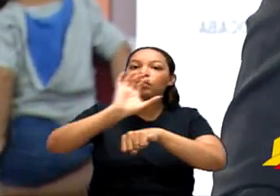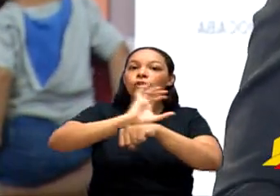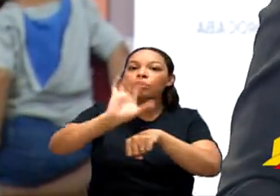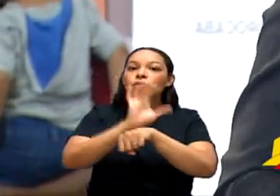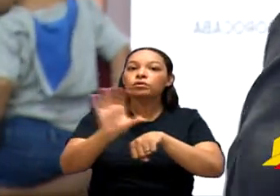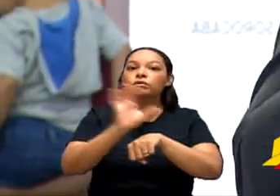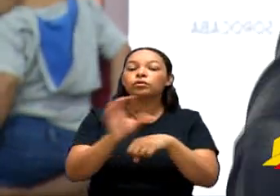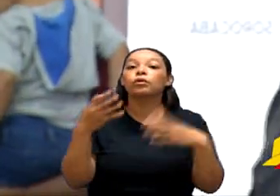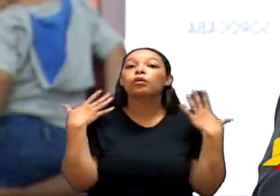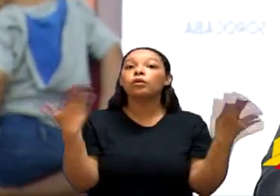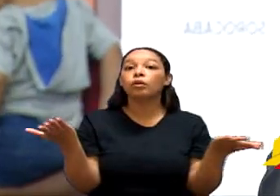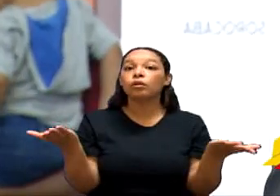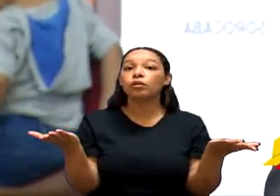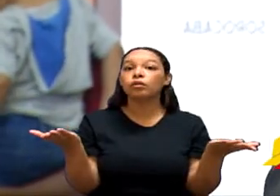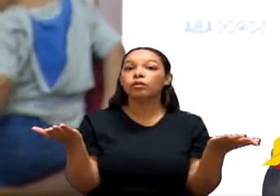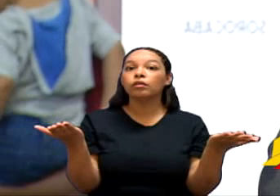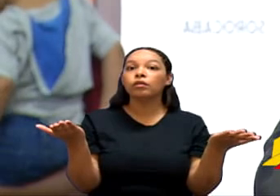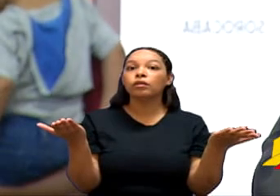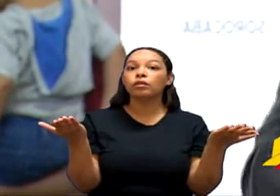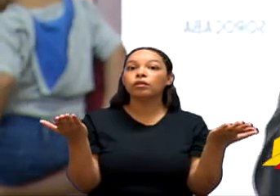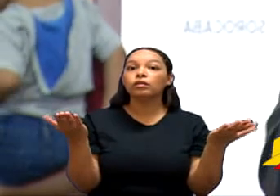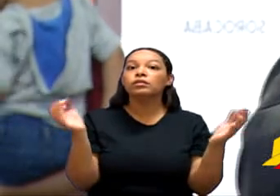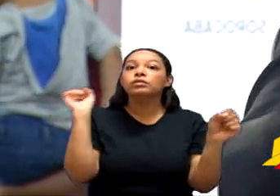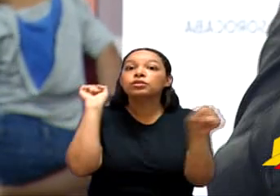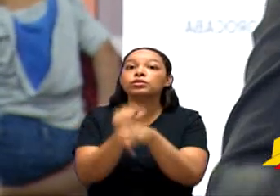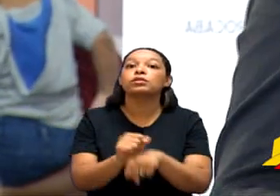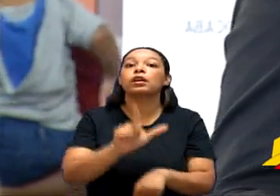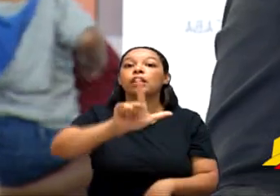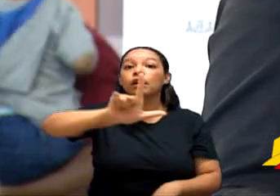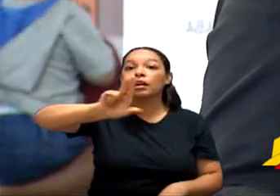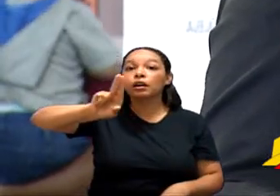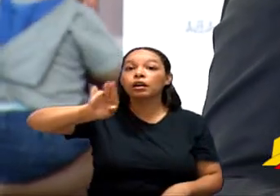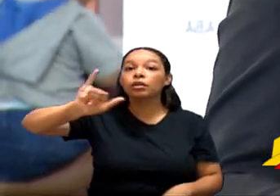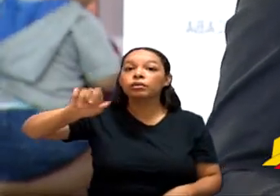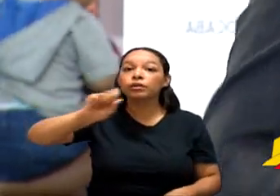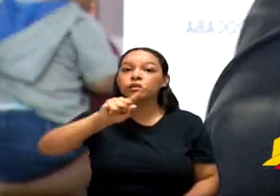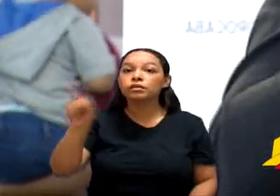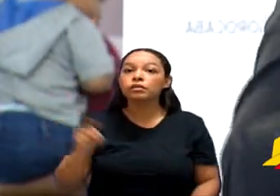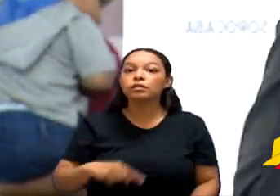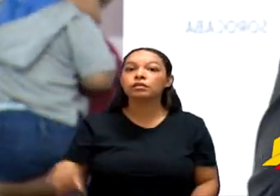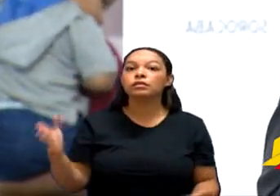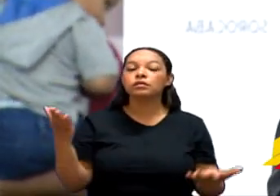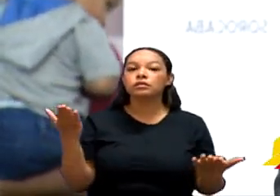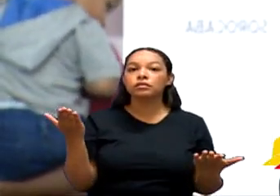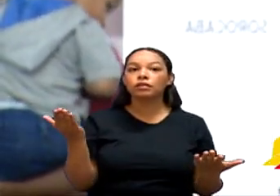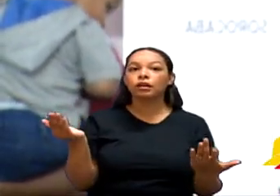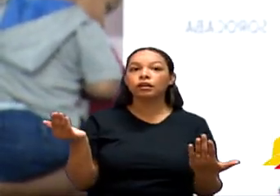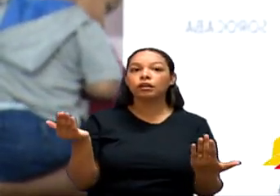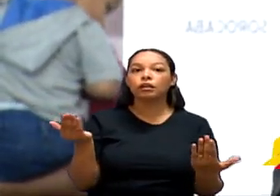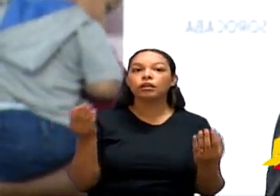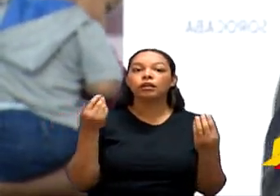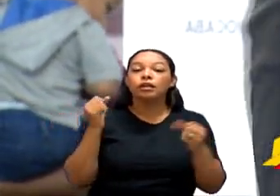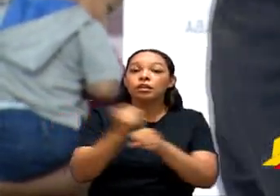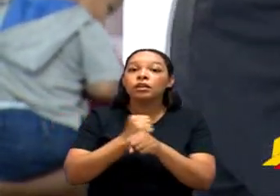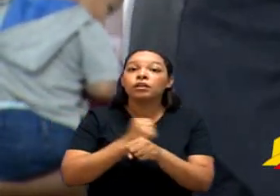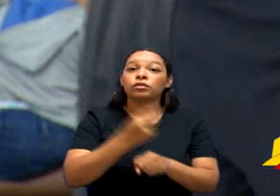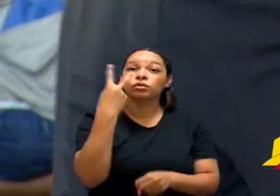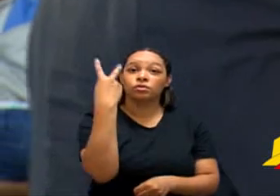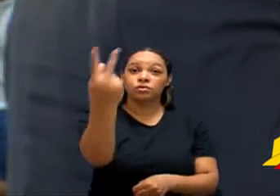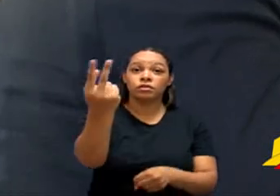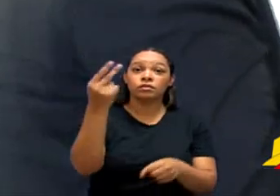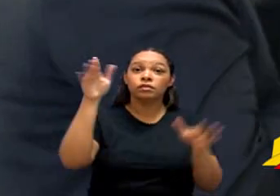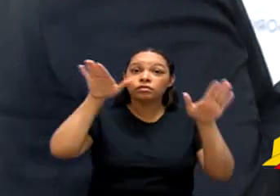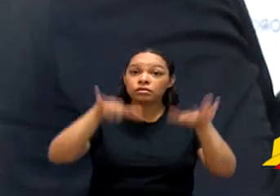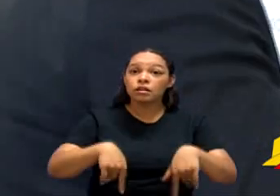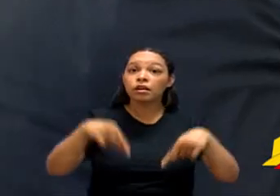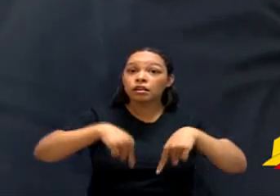funcionar? Chega disso aí, Luiz Santos. Acabaram com todo o sabe tudo. Já faz 2 anos que estamos no governo, tem que acontecer.